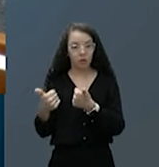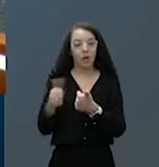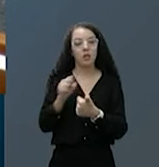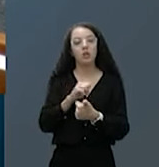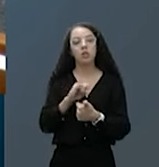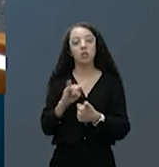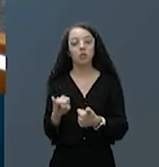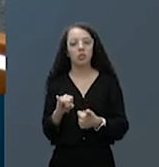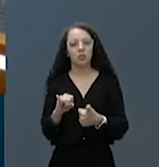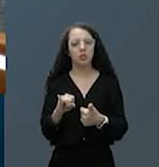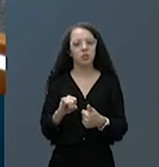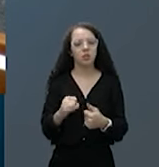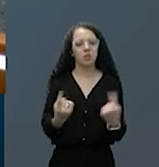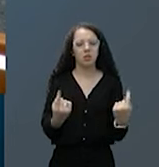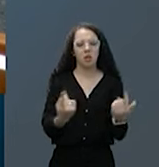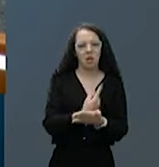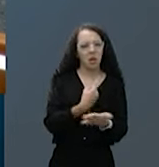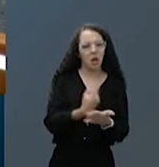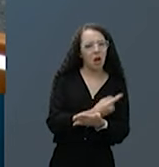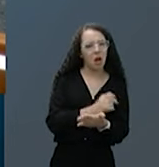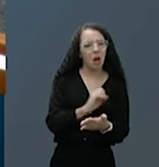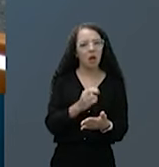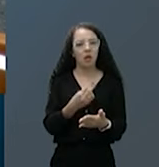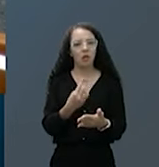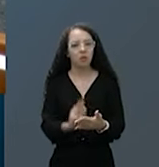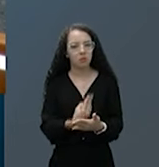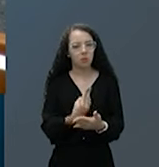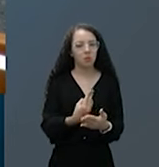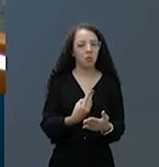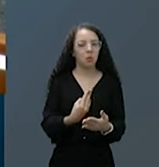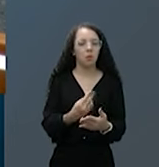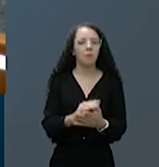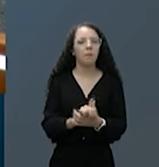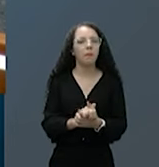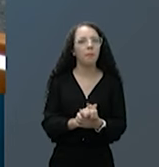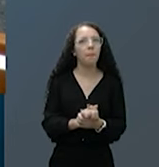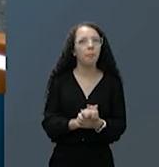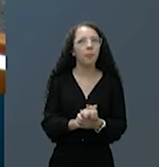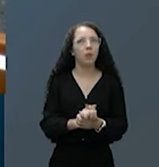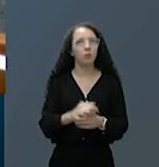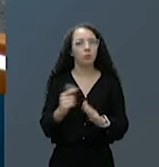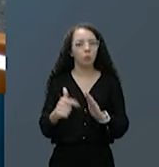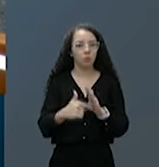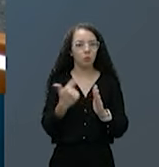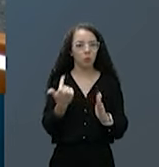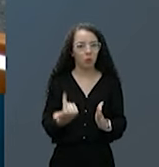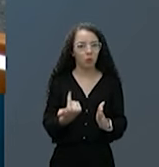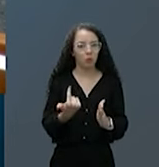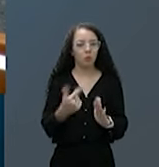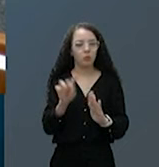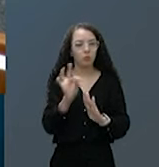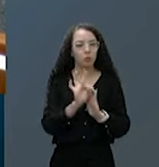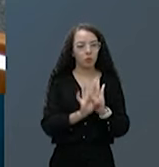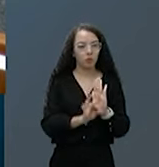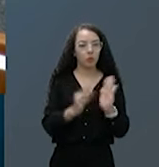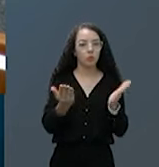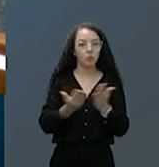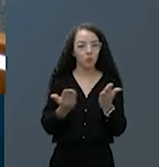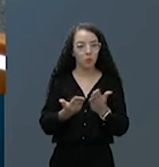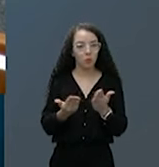ou protelatória. Número 2. Atualmente o texto está da seguinte forma. Possibilidade de se considerar